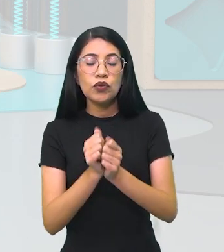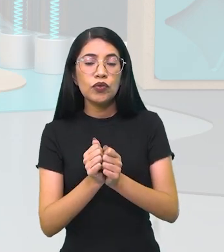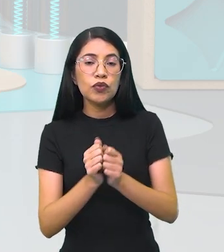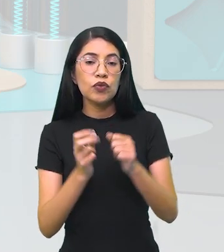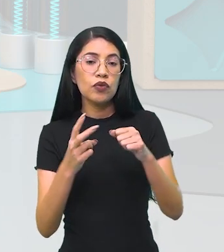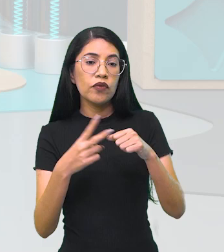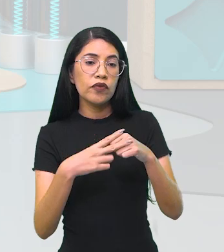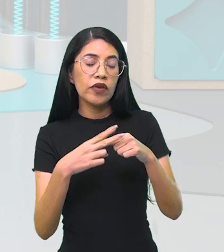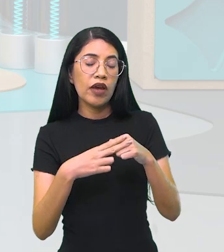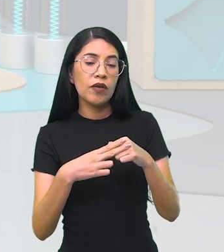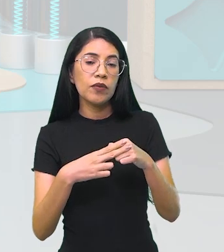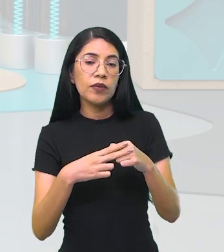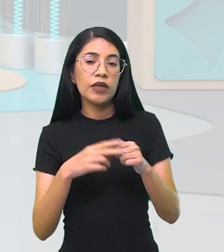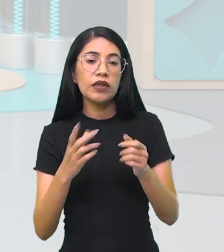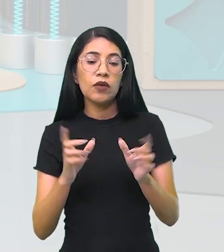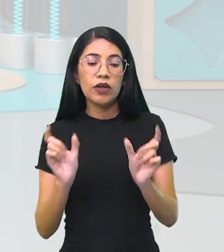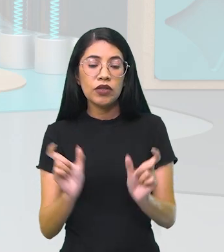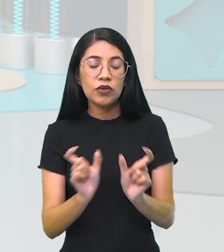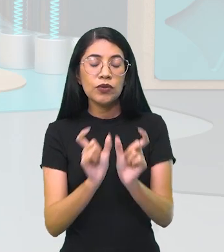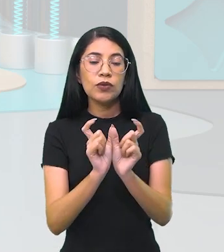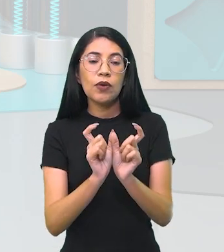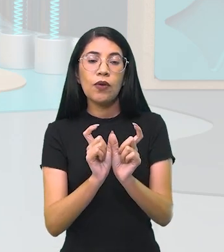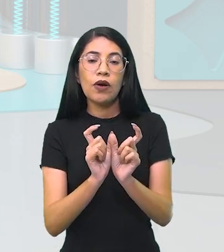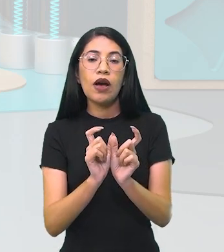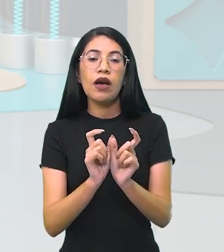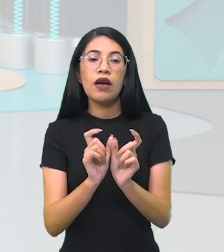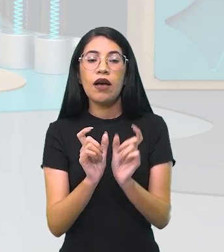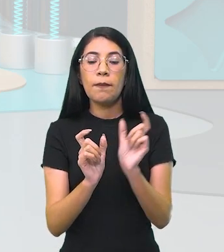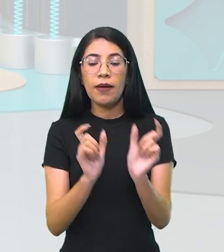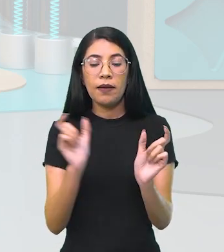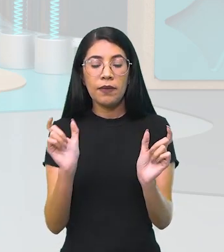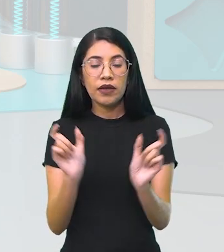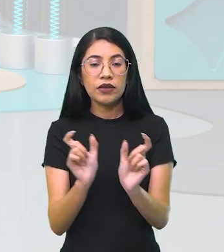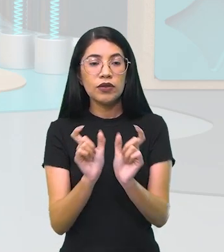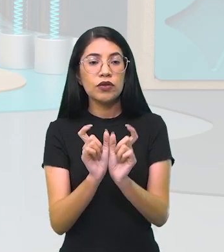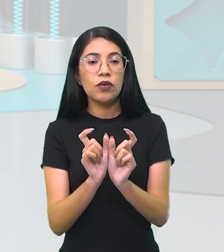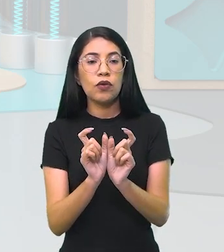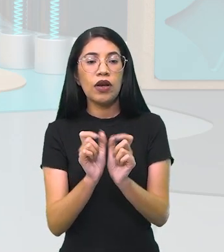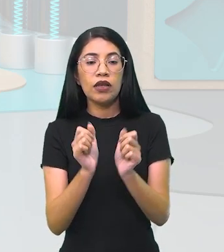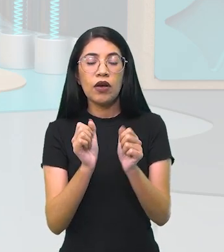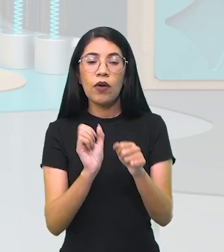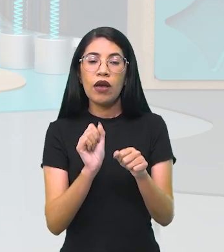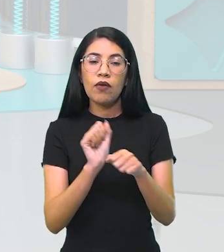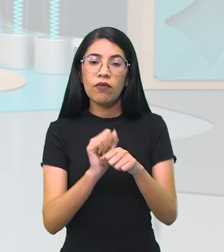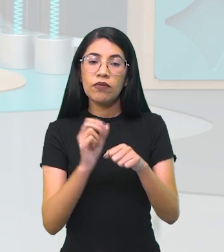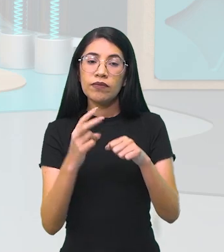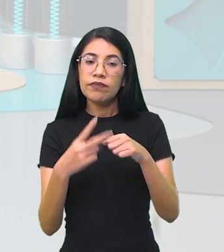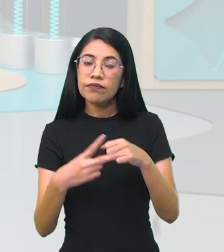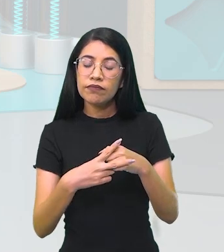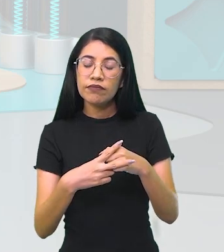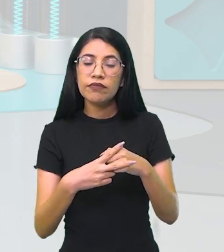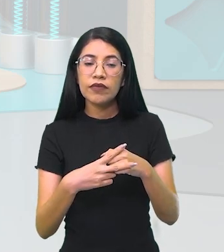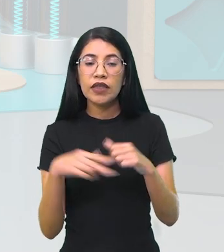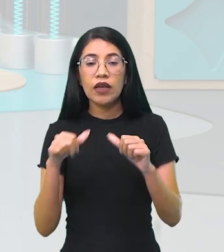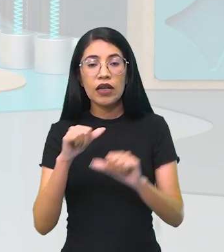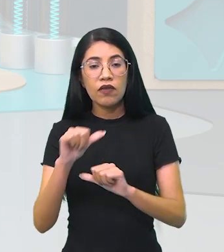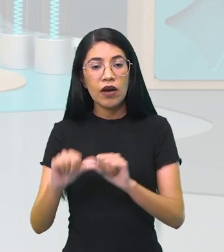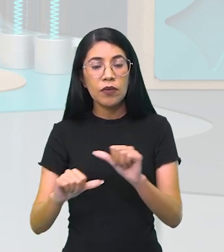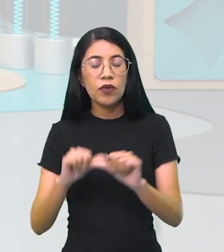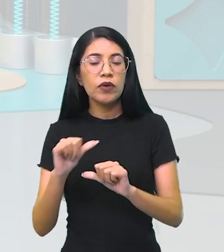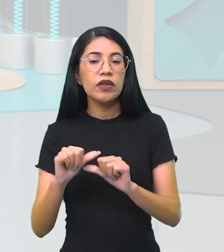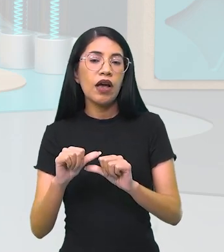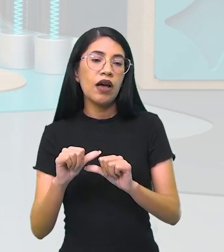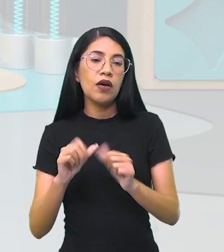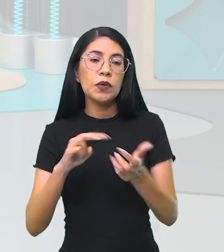verbo. Advérbio é porque vem junto do verbo, logo em seguida do verbo, né? Ele vai modificar